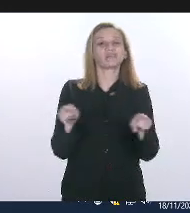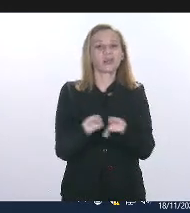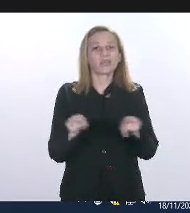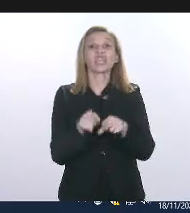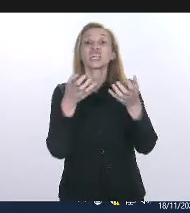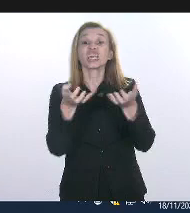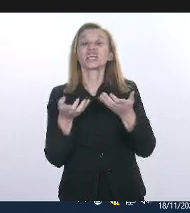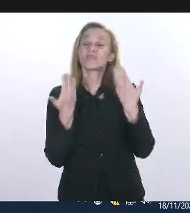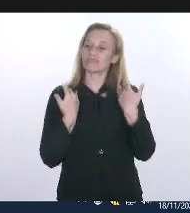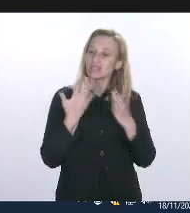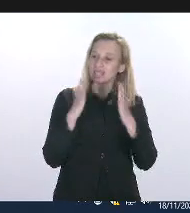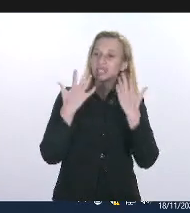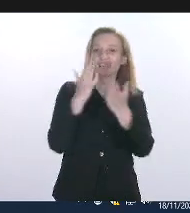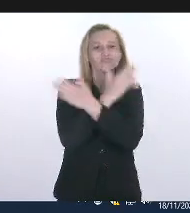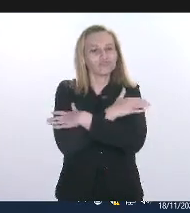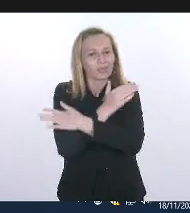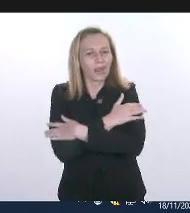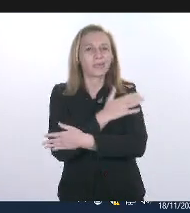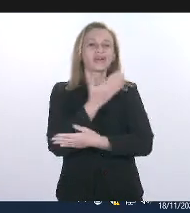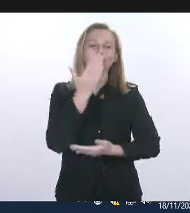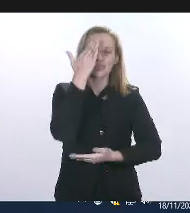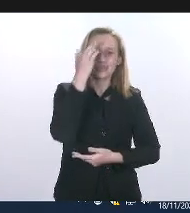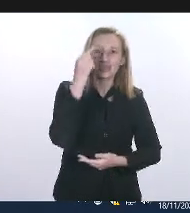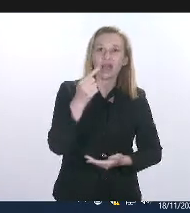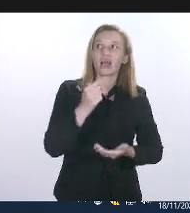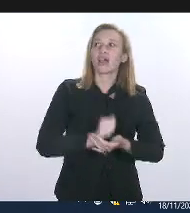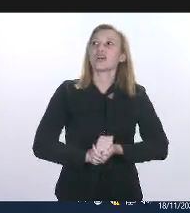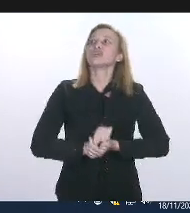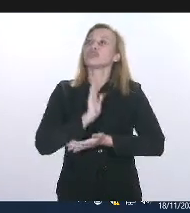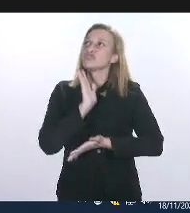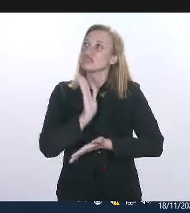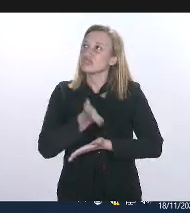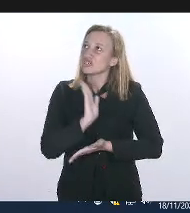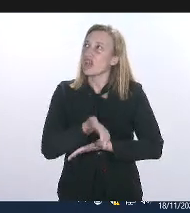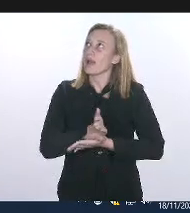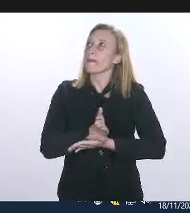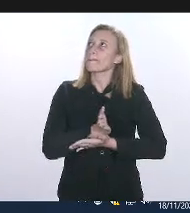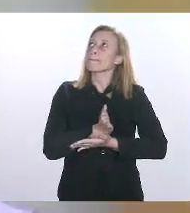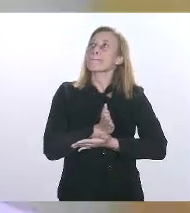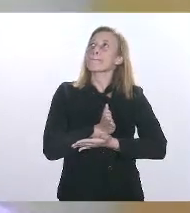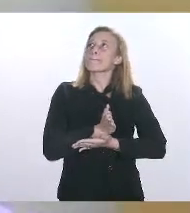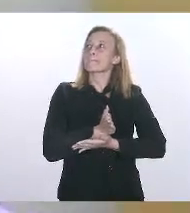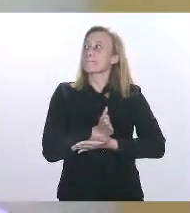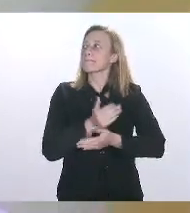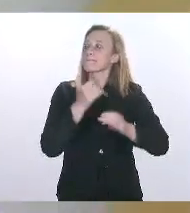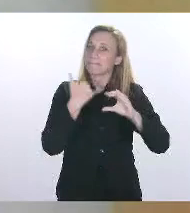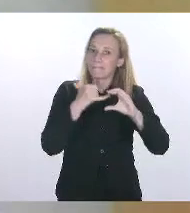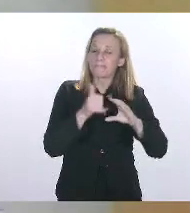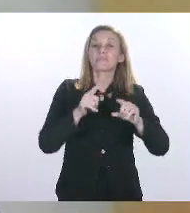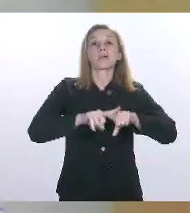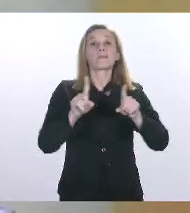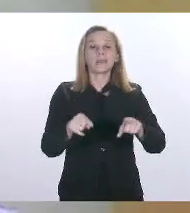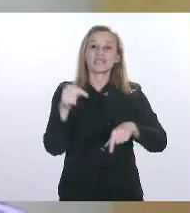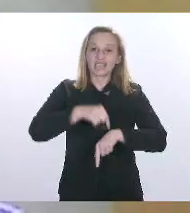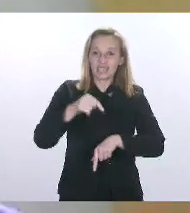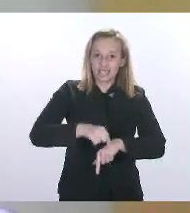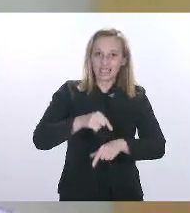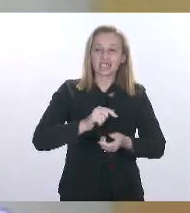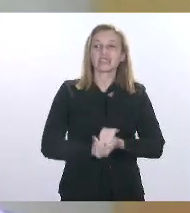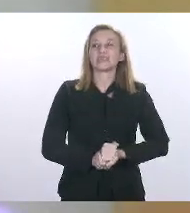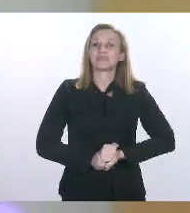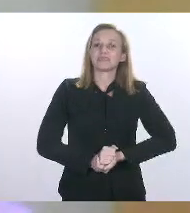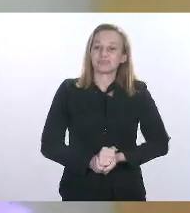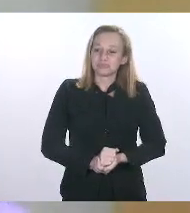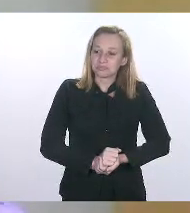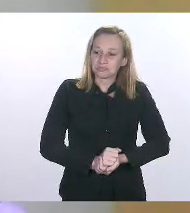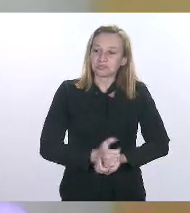também saudar, mandar um abraço, já fiz isso pelo WhatsApp, mas aqui publicamente mandar um